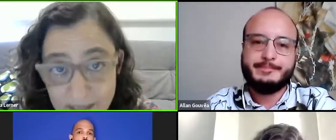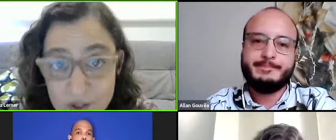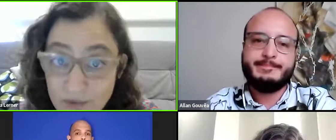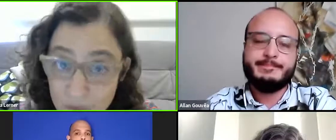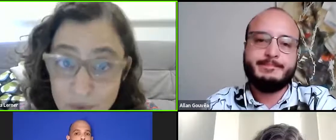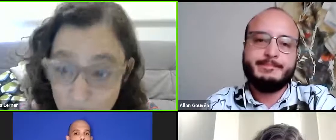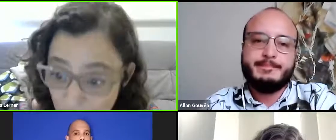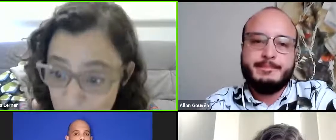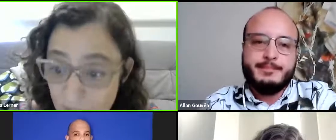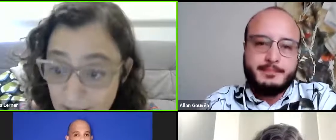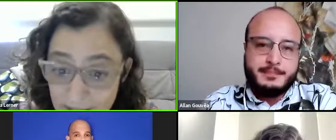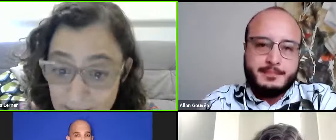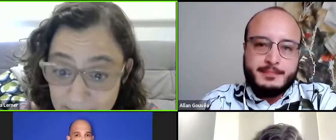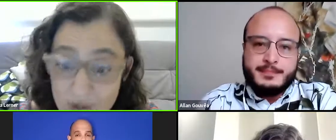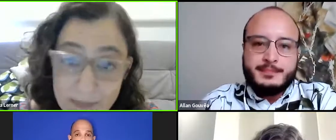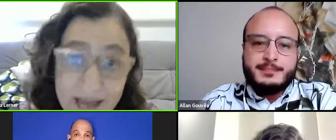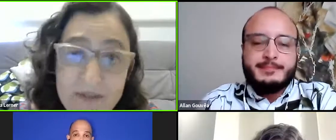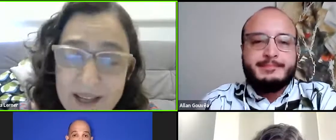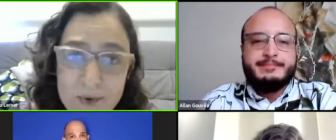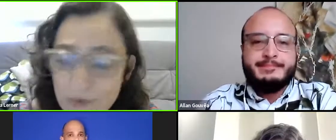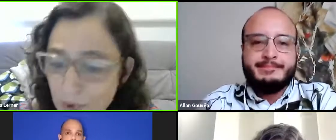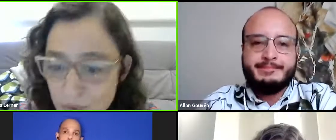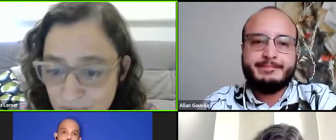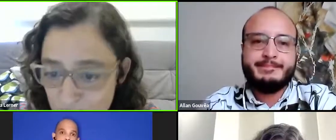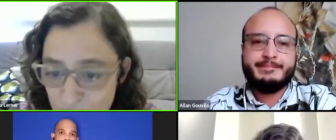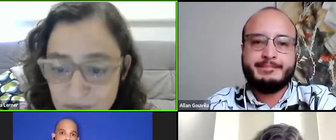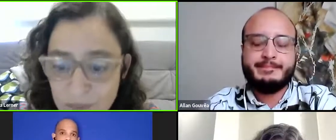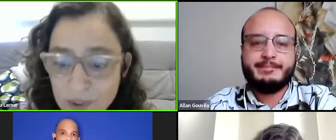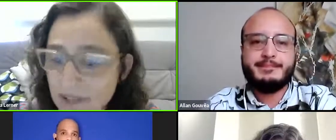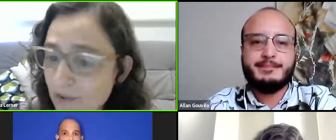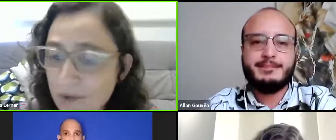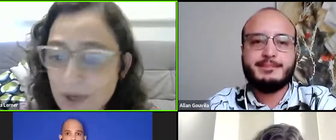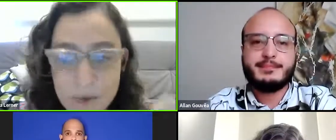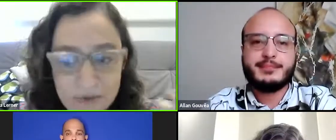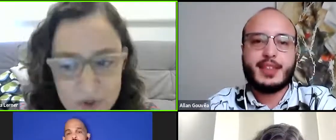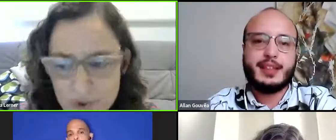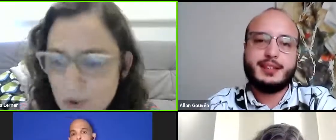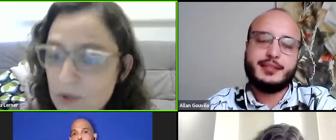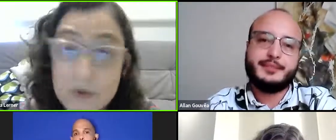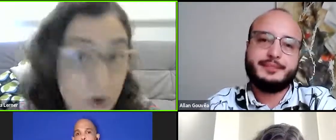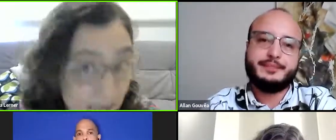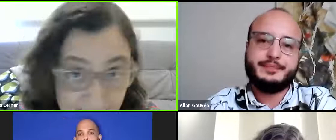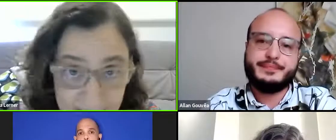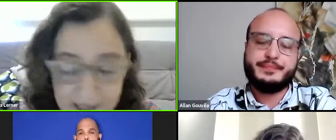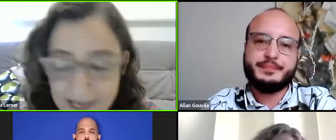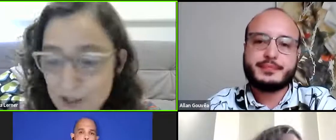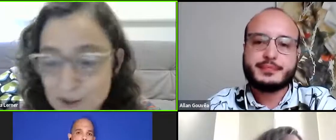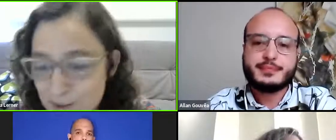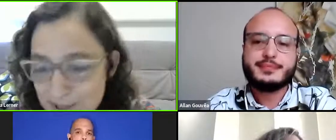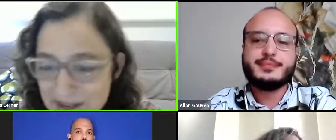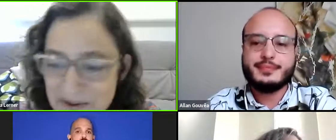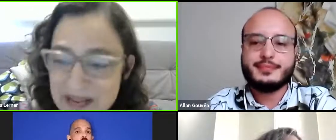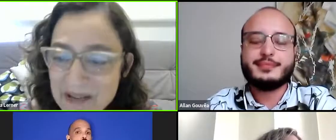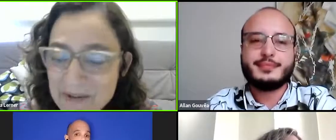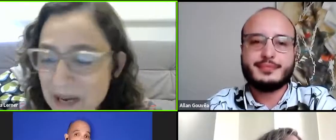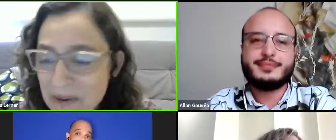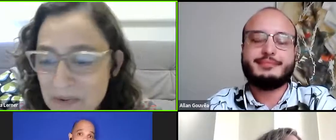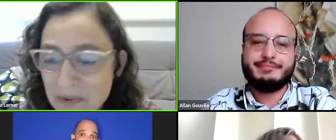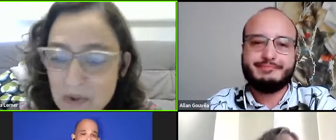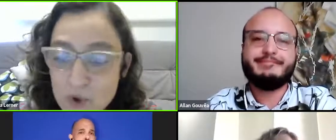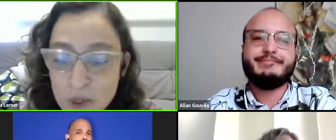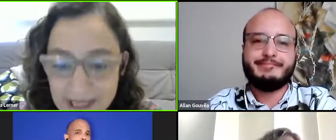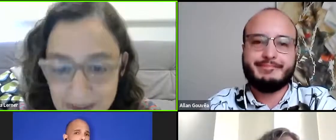trabalho certamente é fruto do esforço do Alan, mas também reflete um esforço coletivo, porque envolve professores, os colegas, né, da discussão,